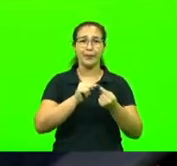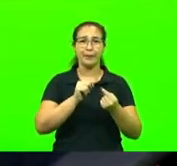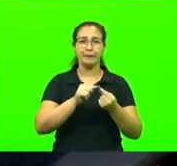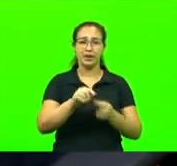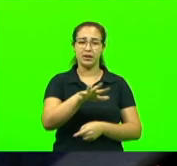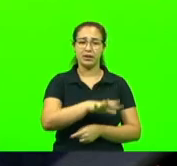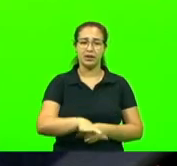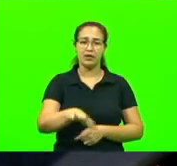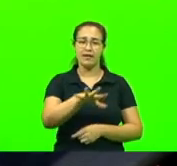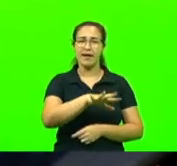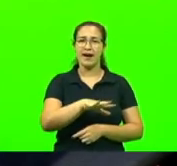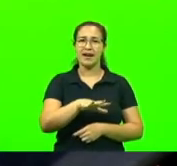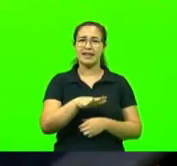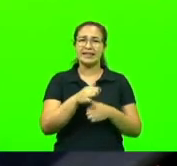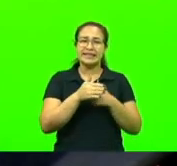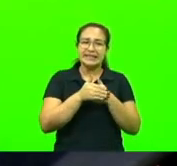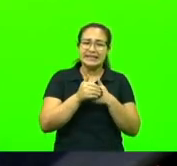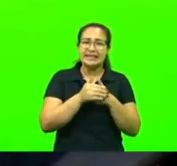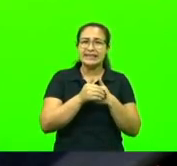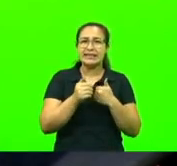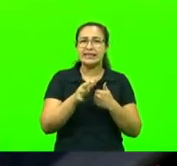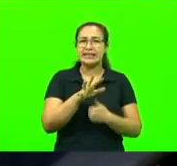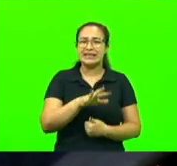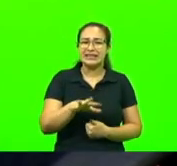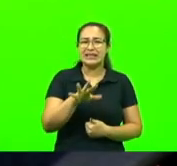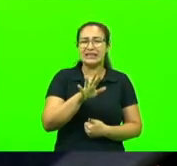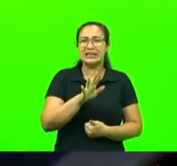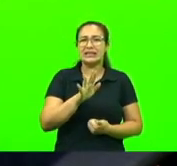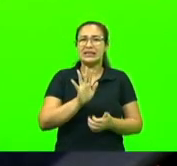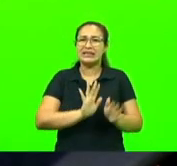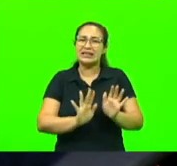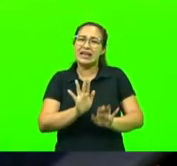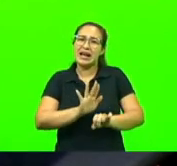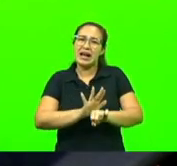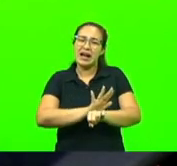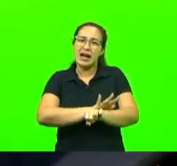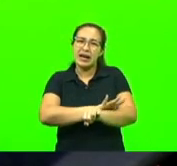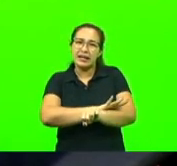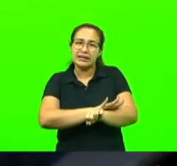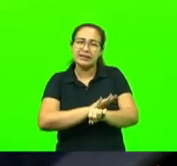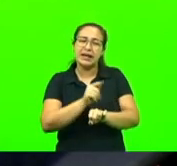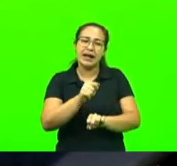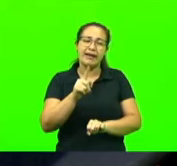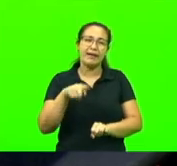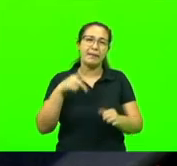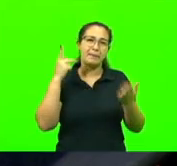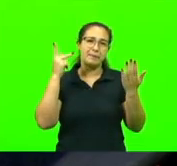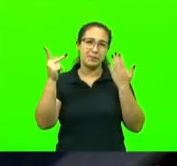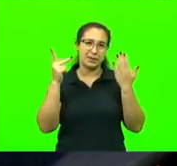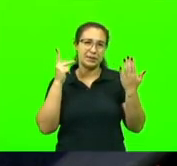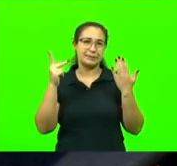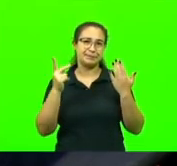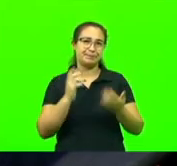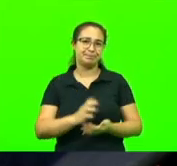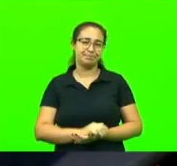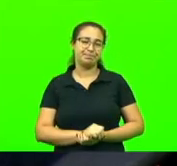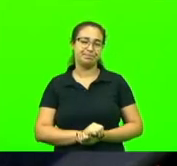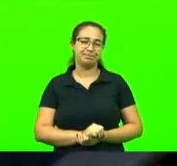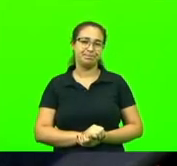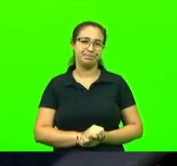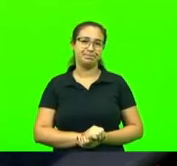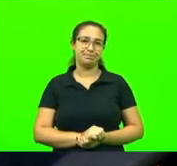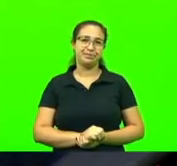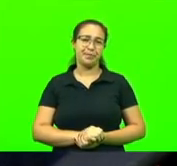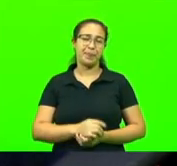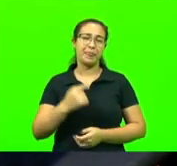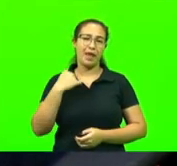mais sensíveis na composição, na formação da educação, que é a psicologia. E eu penso